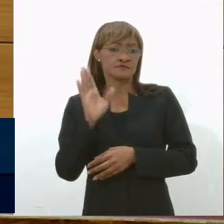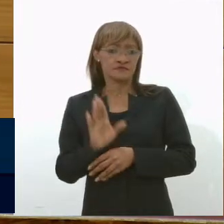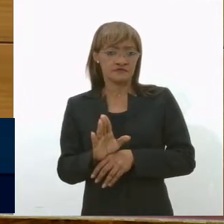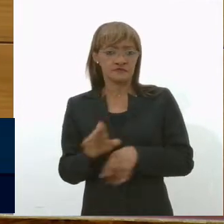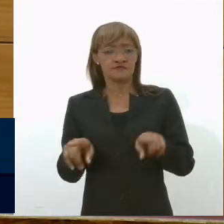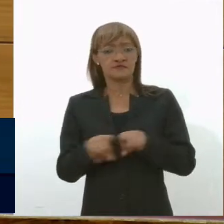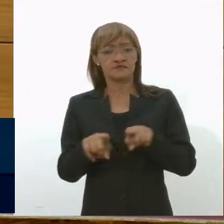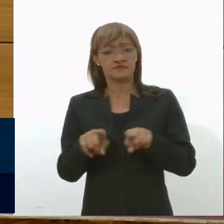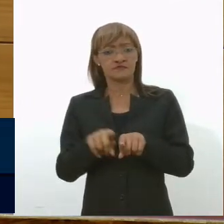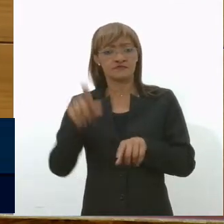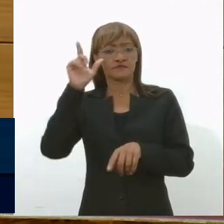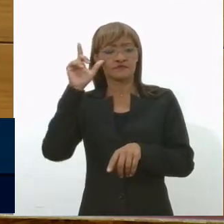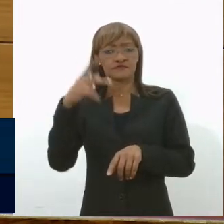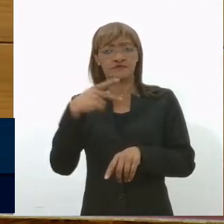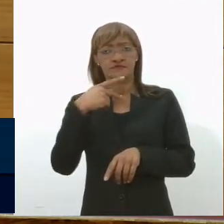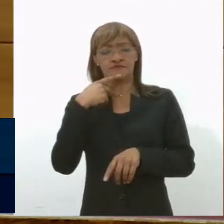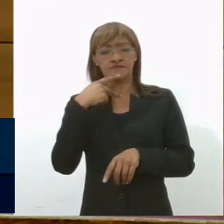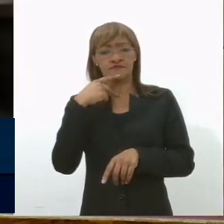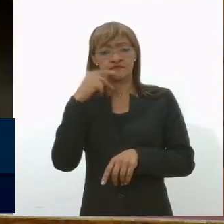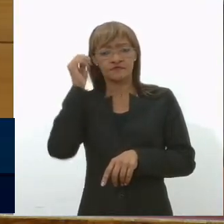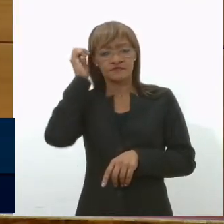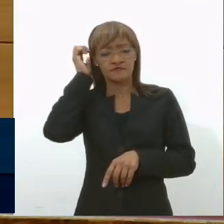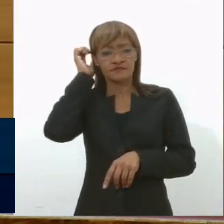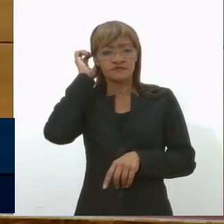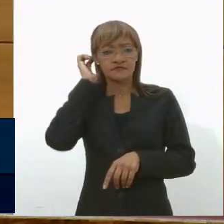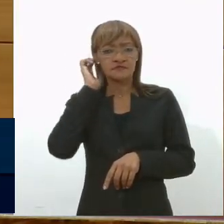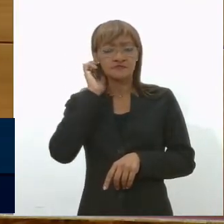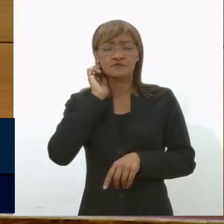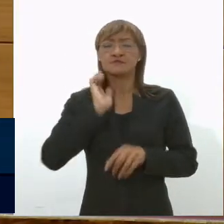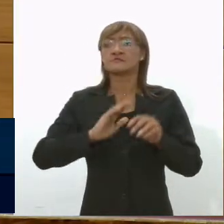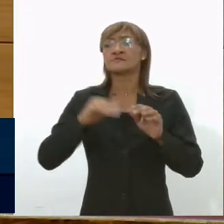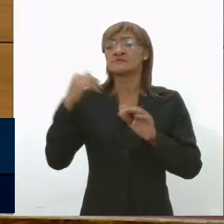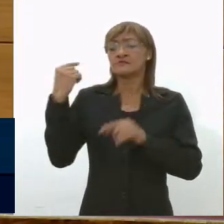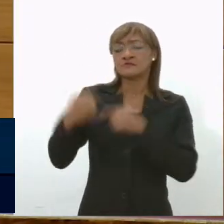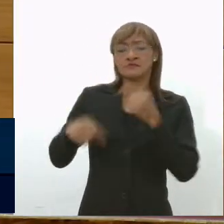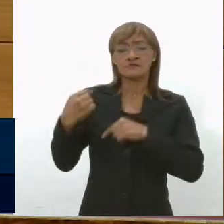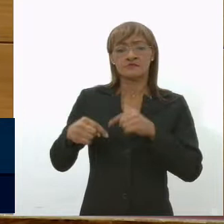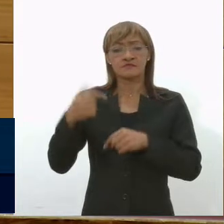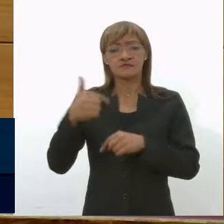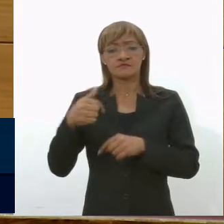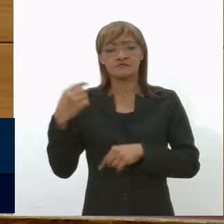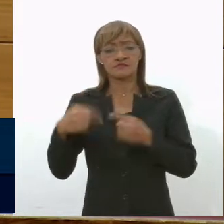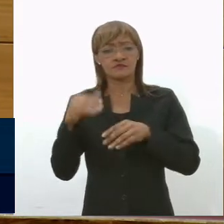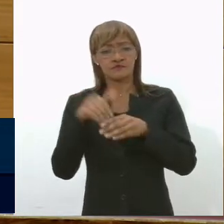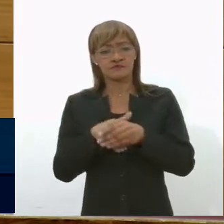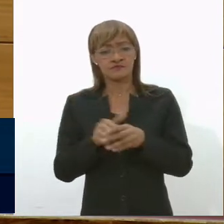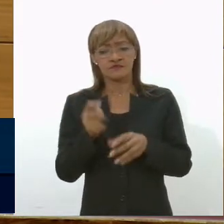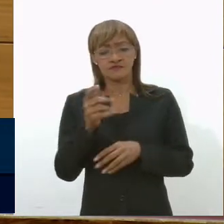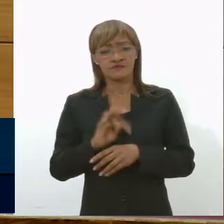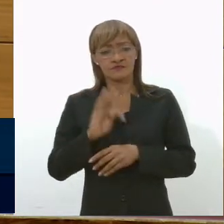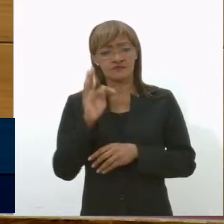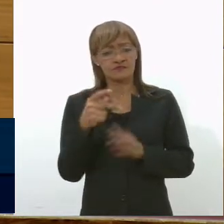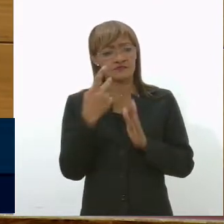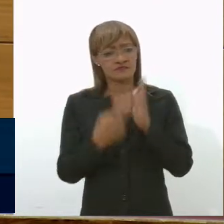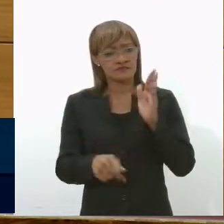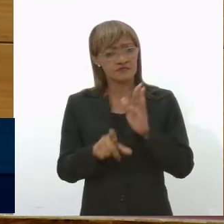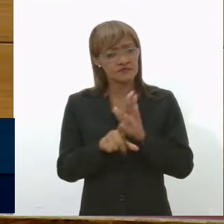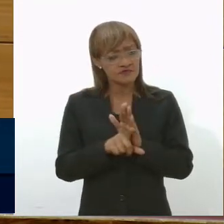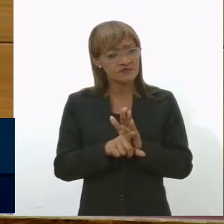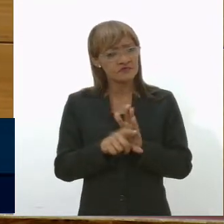Luciano Pimentel. Na ordem do dia, foram discutidos e aprovados em segunda discussão, por maioria, os projetos de lei de número